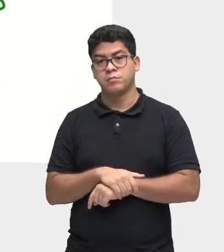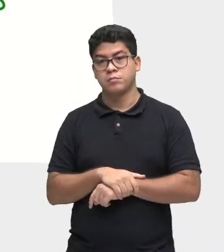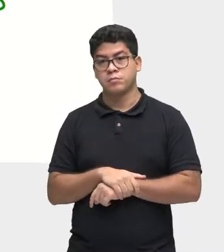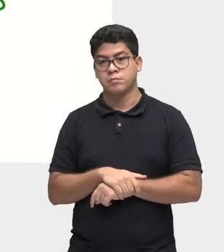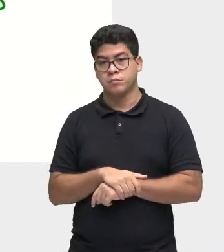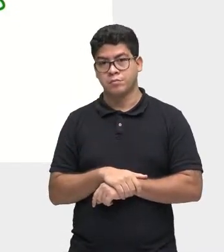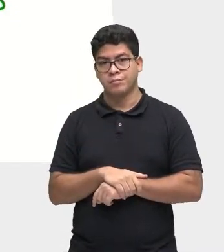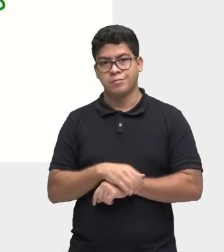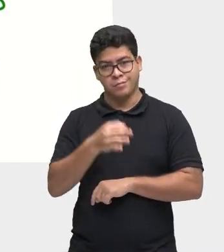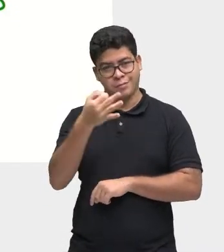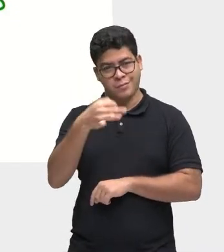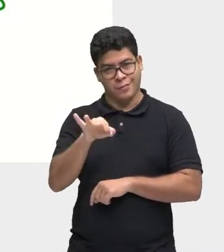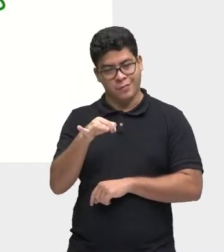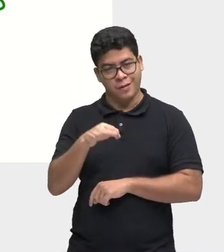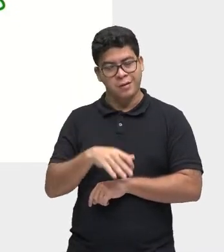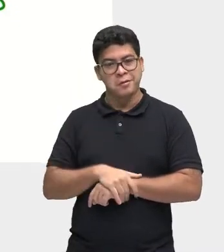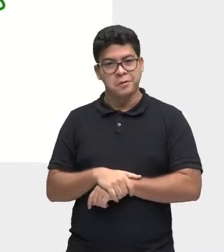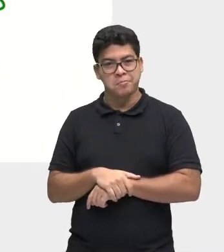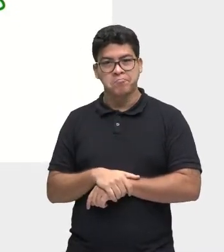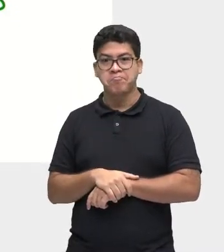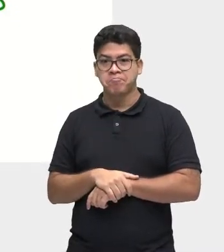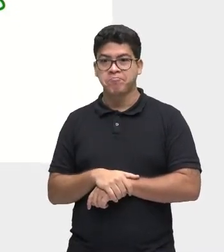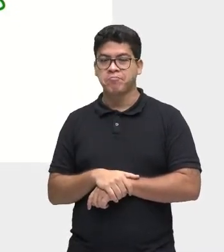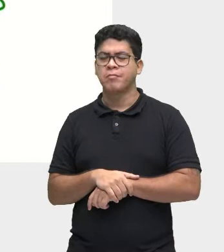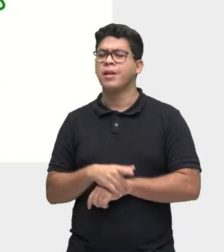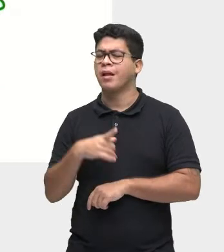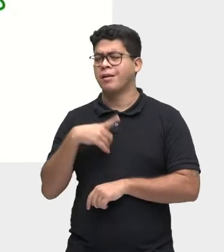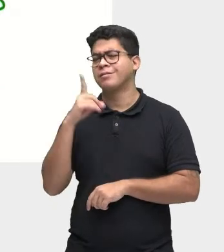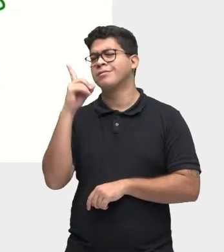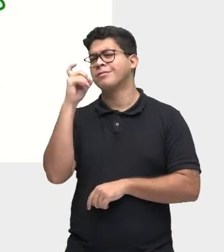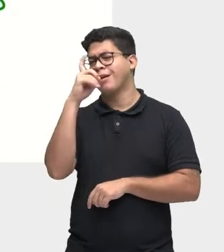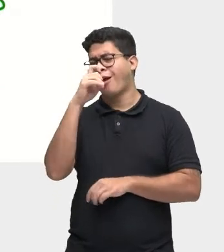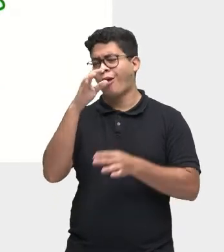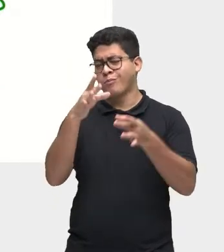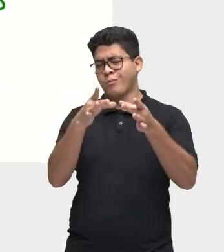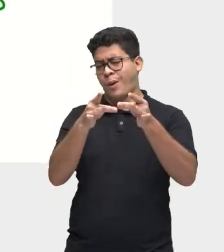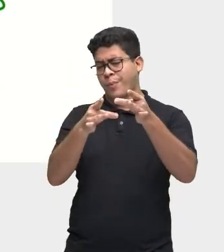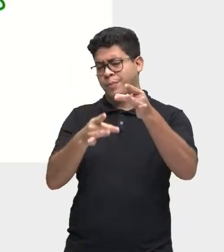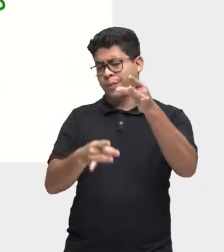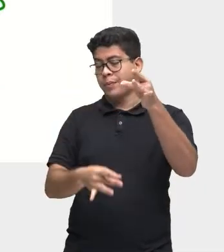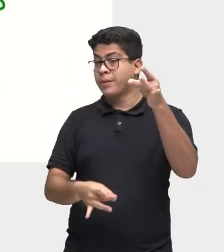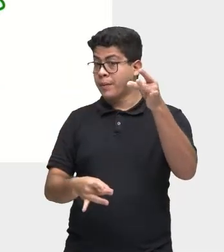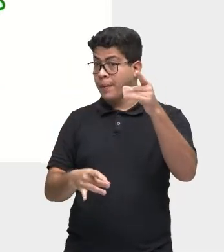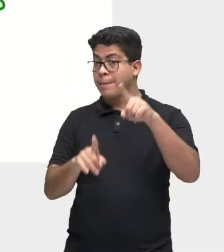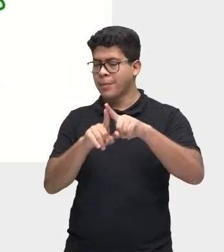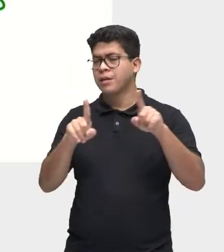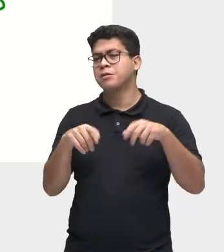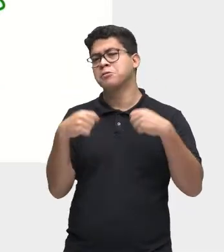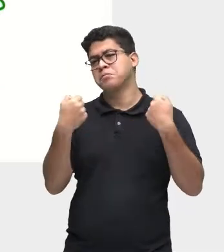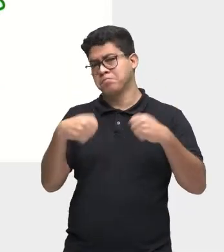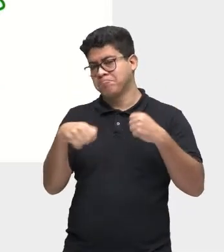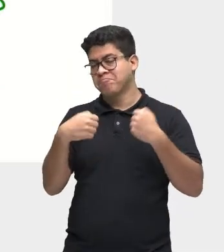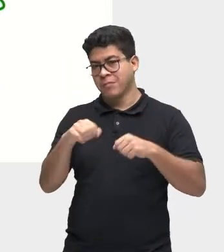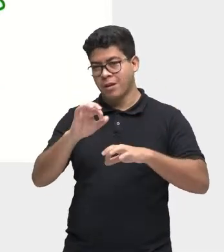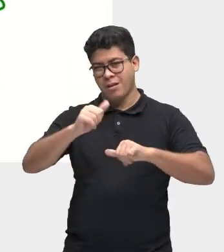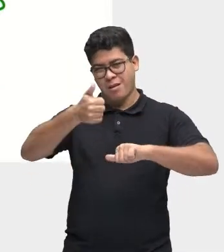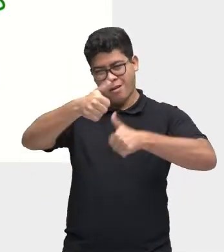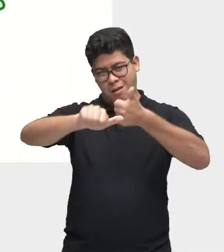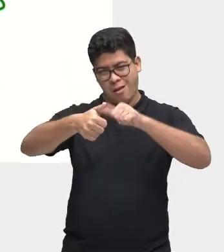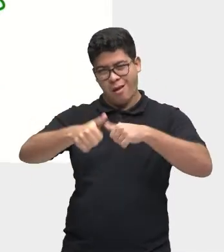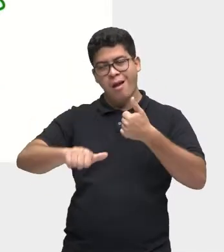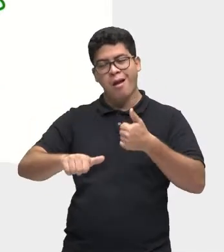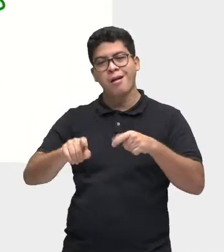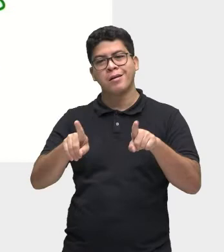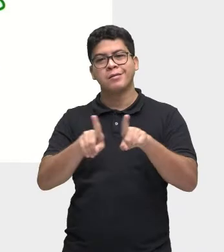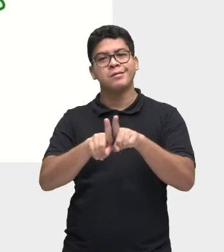R$11.250, correto? Então, vejam, deu um pouco de trabalho, mas é porque a gente precisa fazer essa análise das grandezas